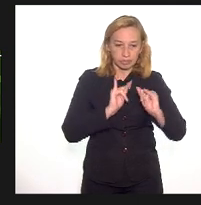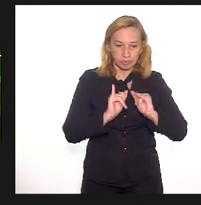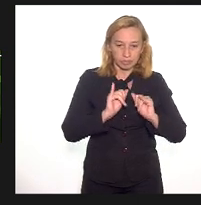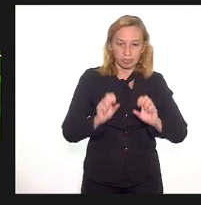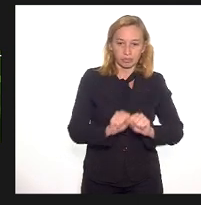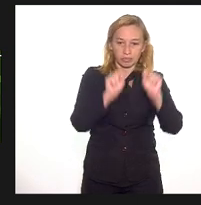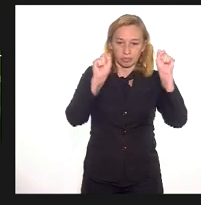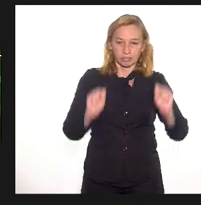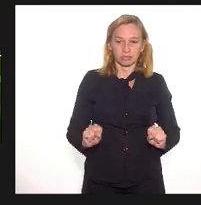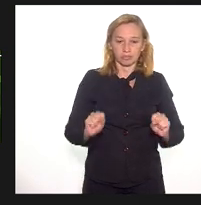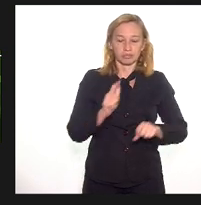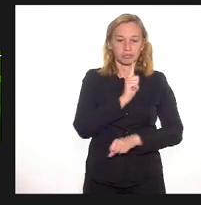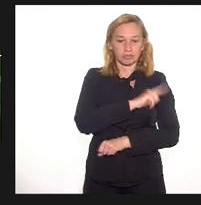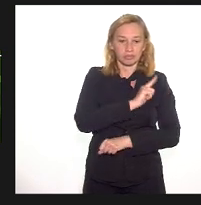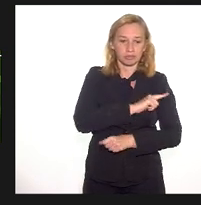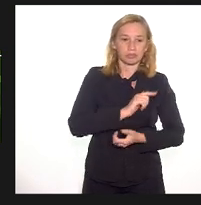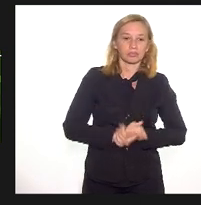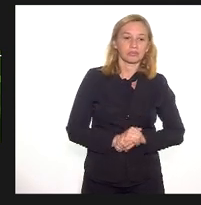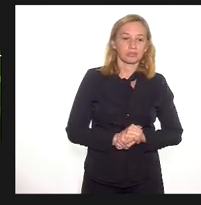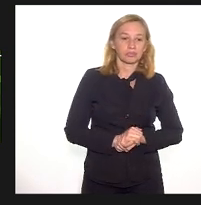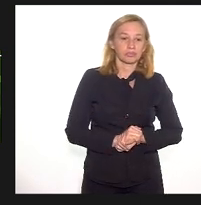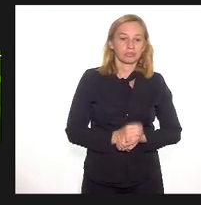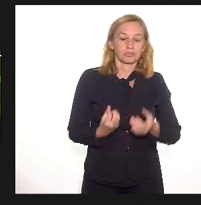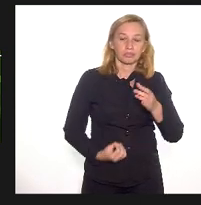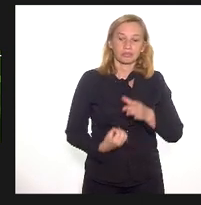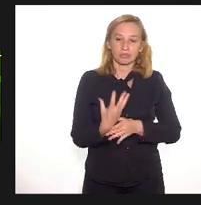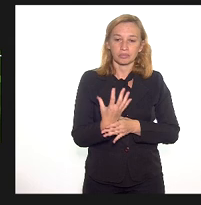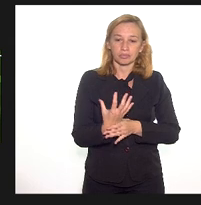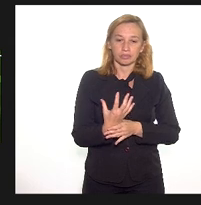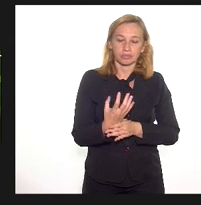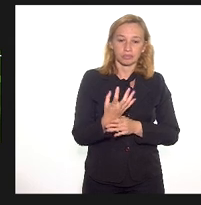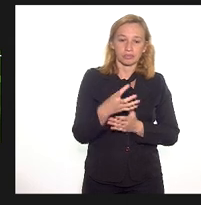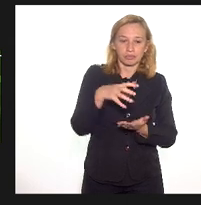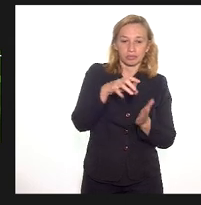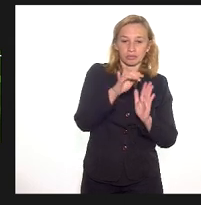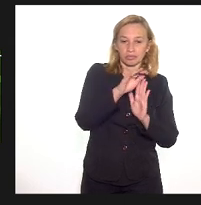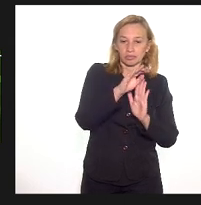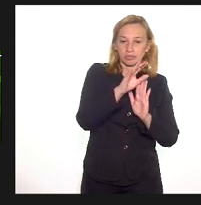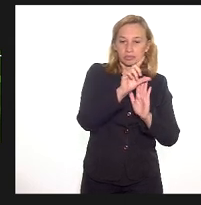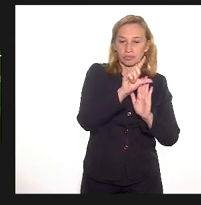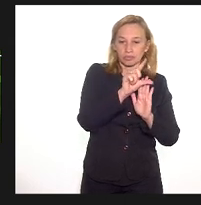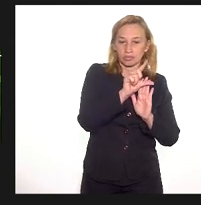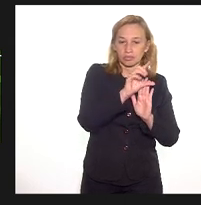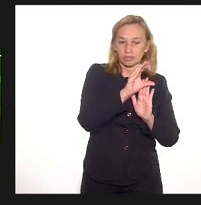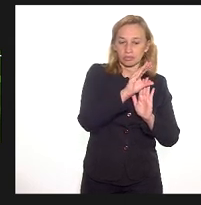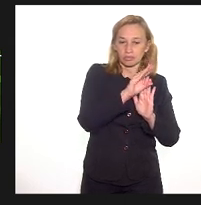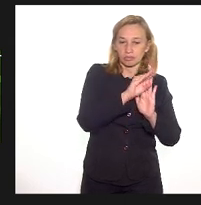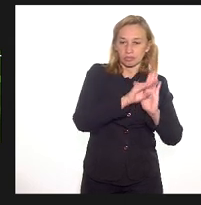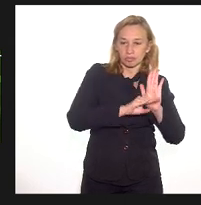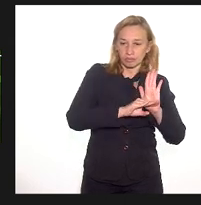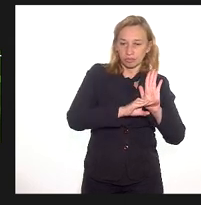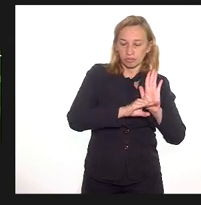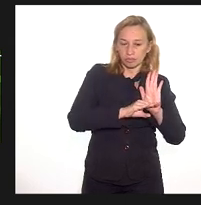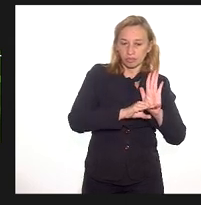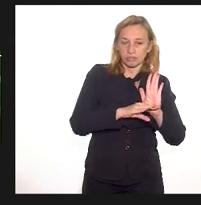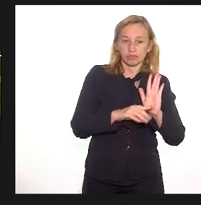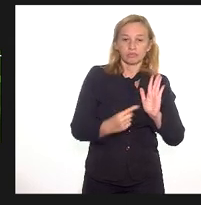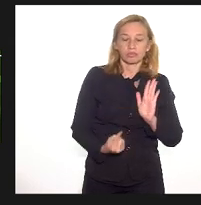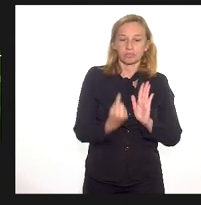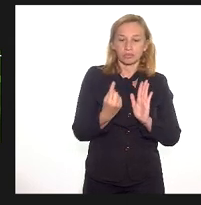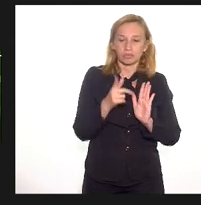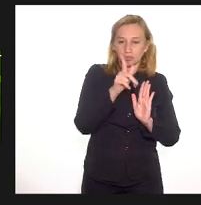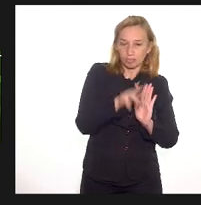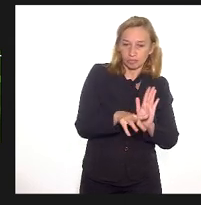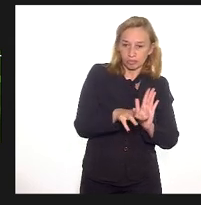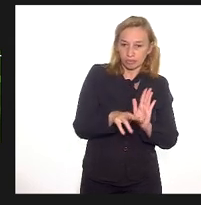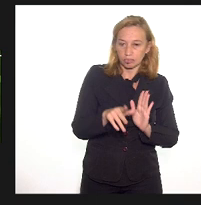sistema de gestão? Ela pretende gerar um arquivo com visão única, ou seja,